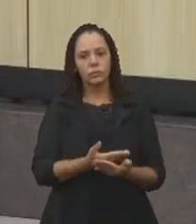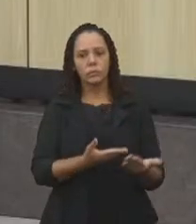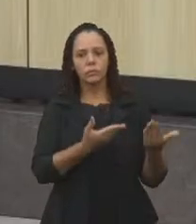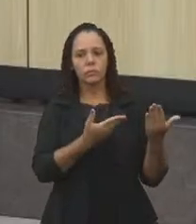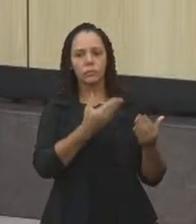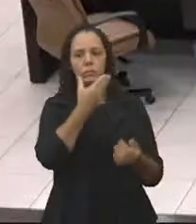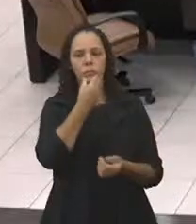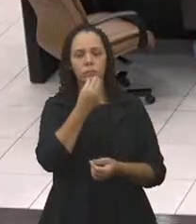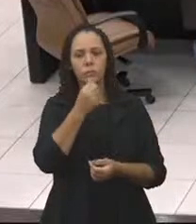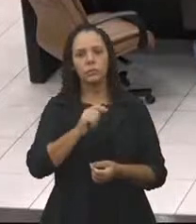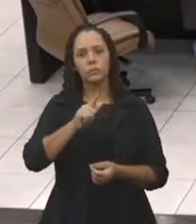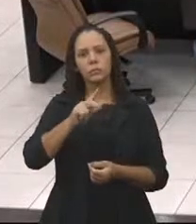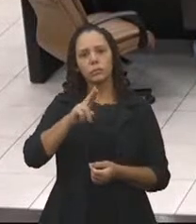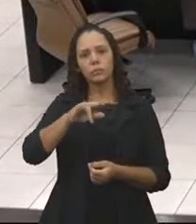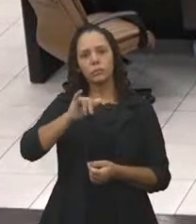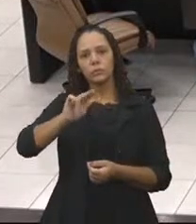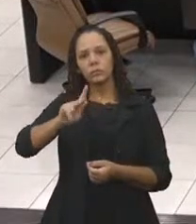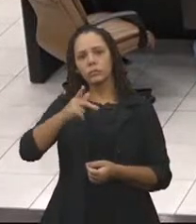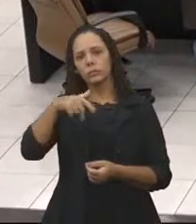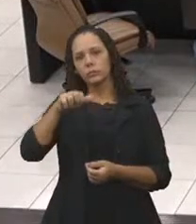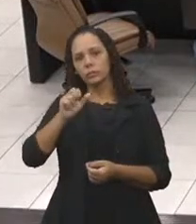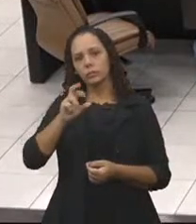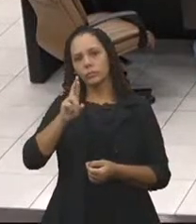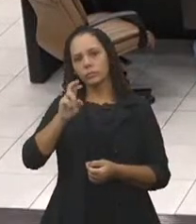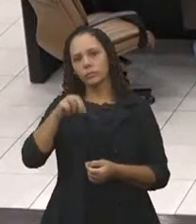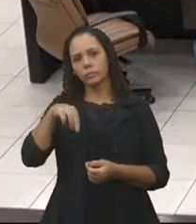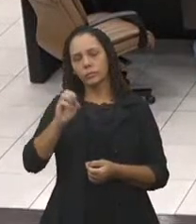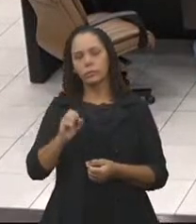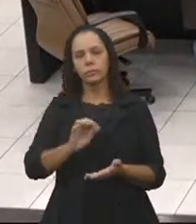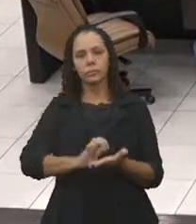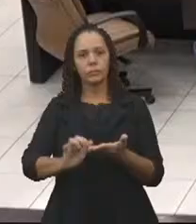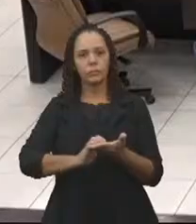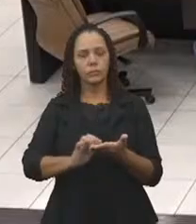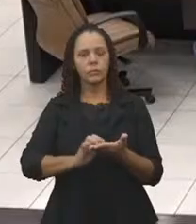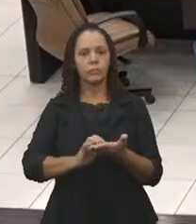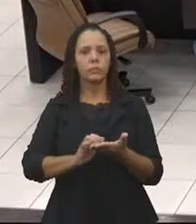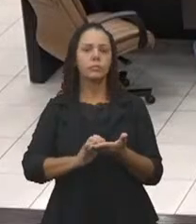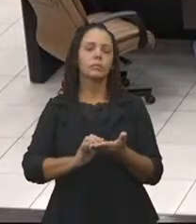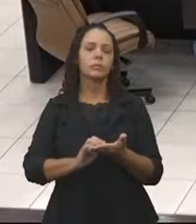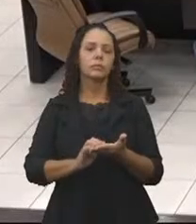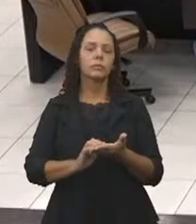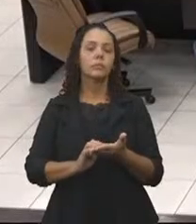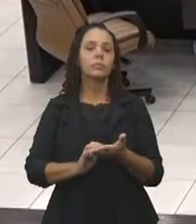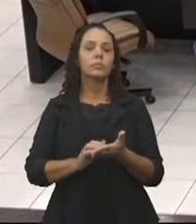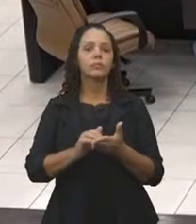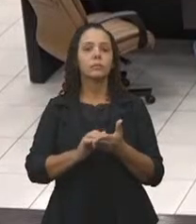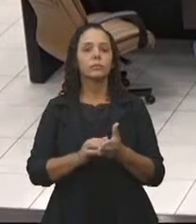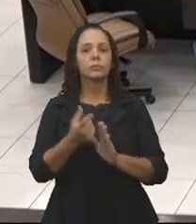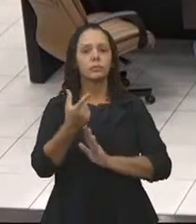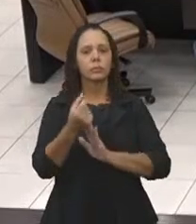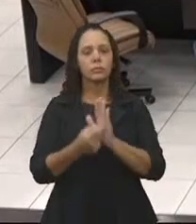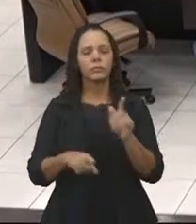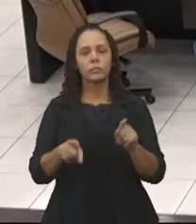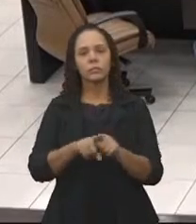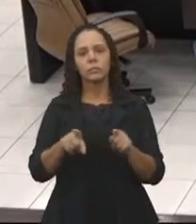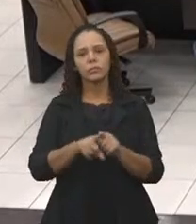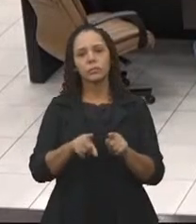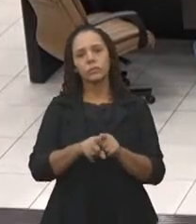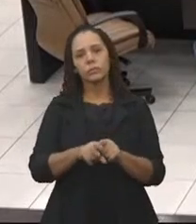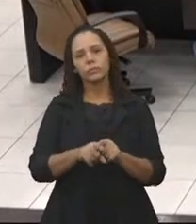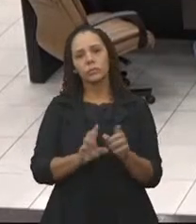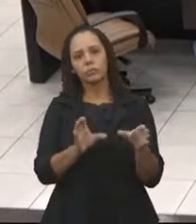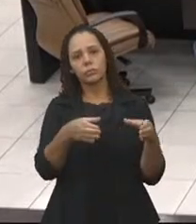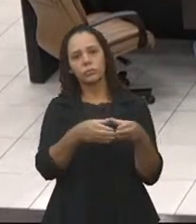Seixas Mendonça, ele que é o secretário de Finanças da Prefeitura Municipal de Jacareí, e de sua equipe,